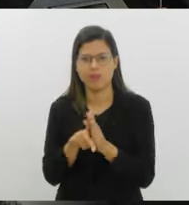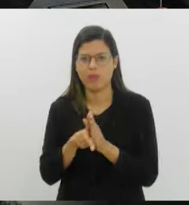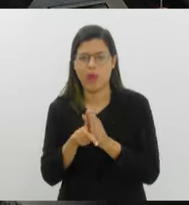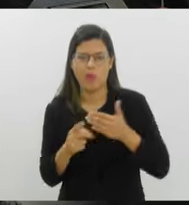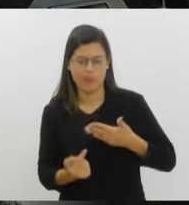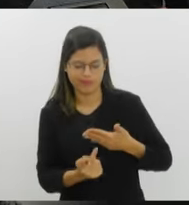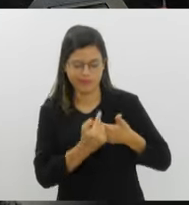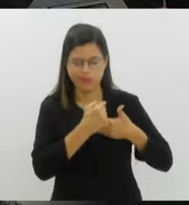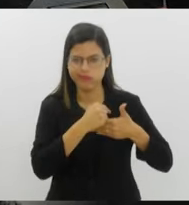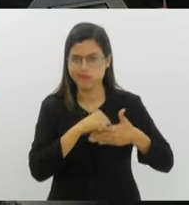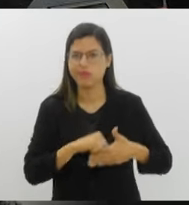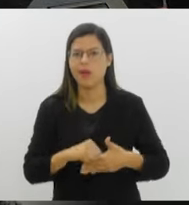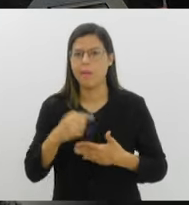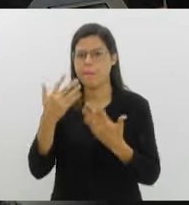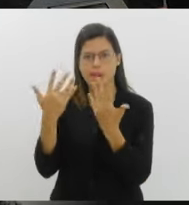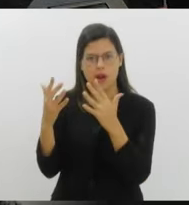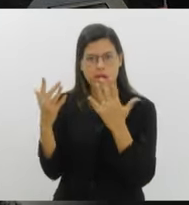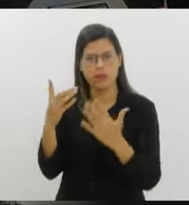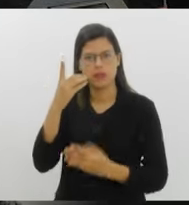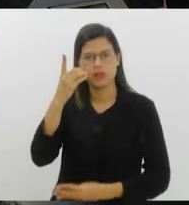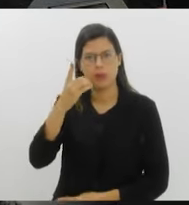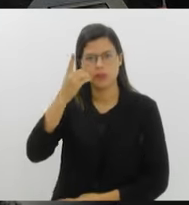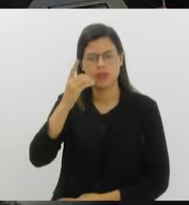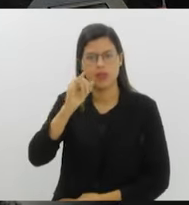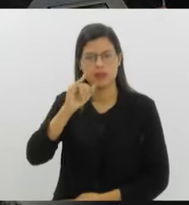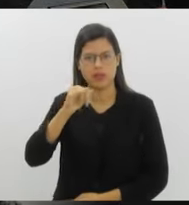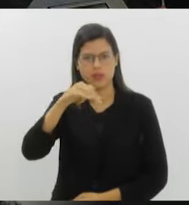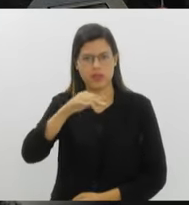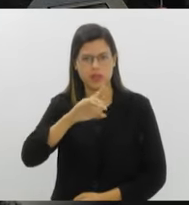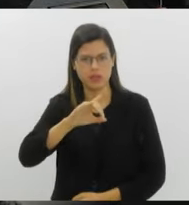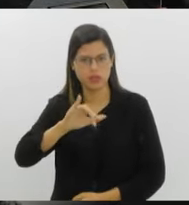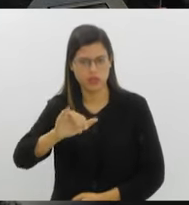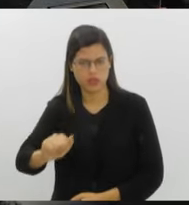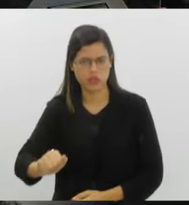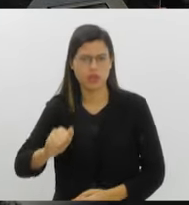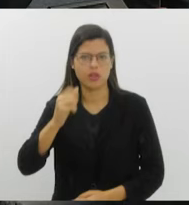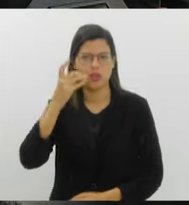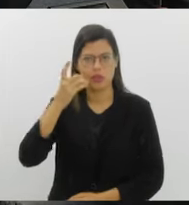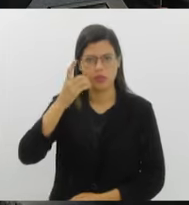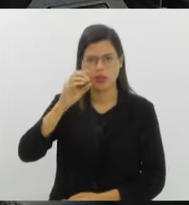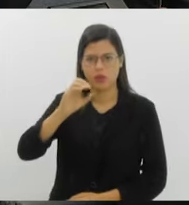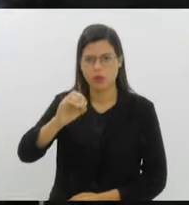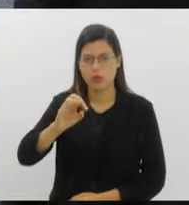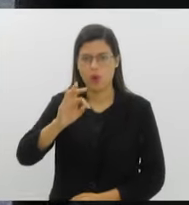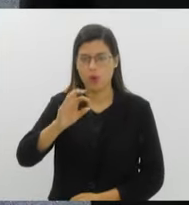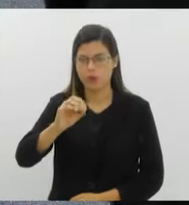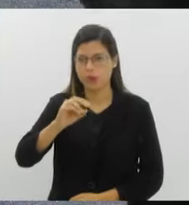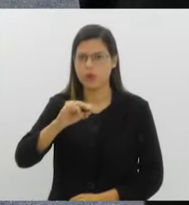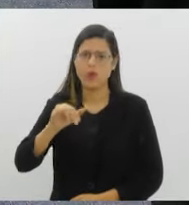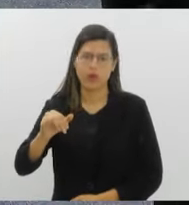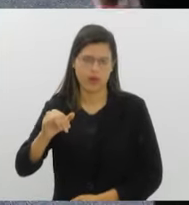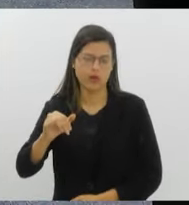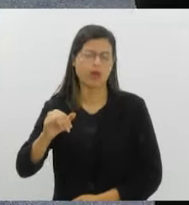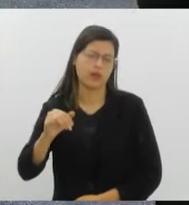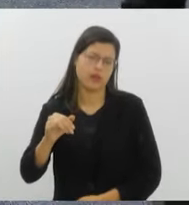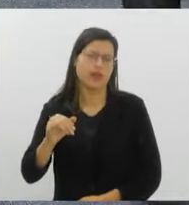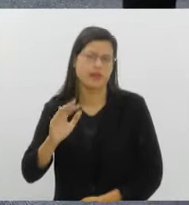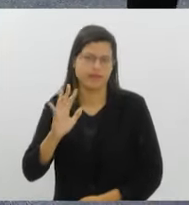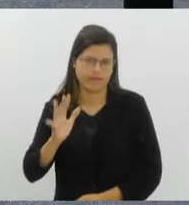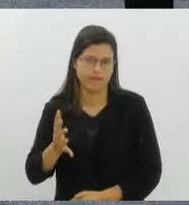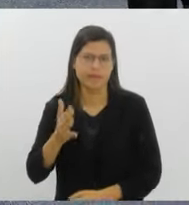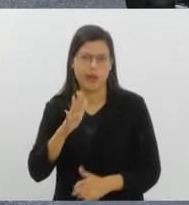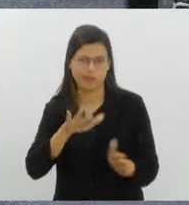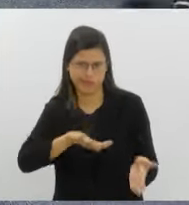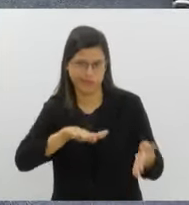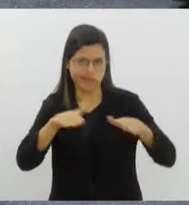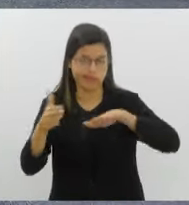à deputada Índia, parabéns ao deputado Otônio, mesmo que não esteja no nosso meio, e